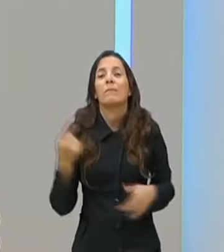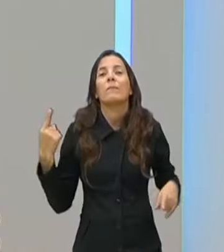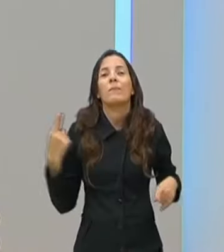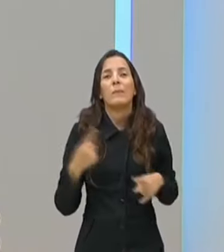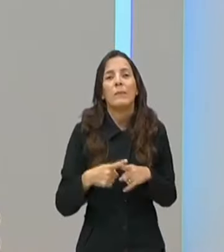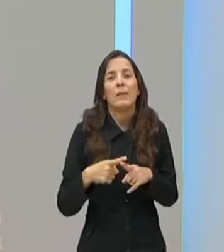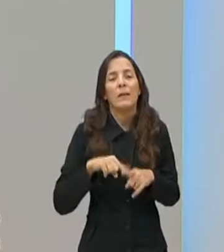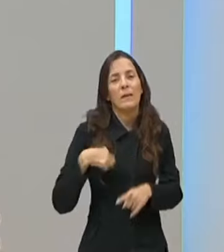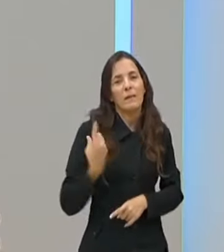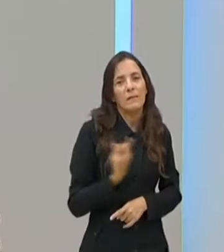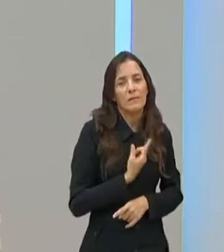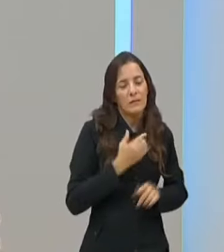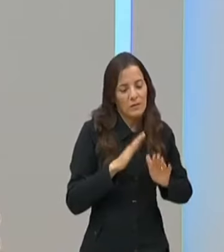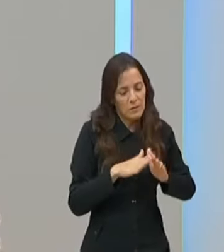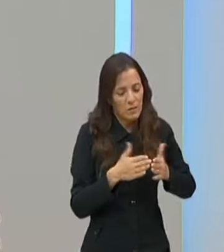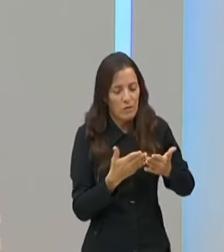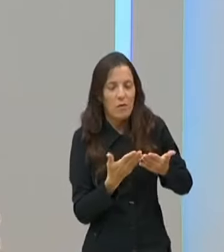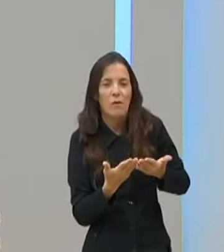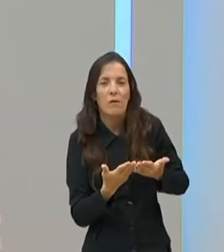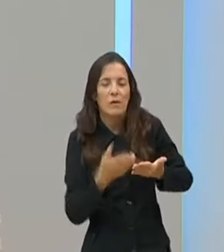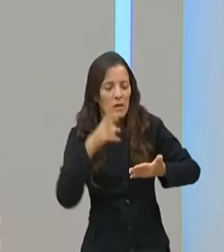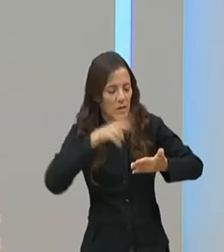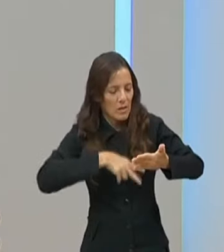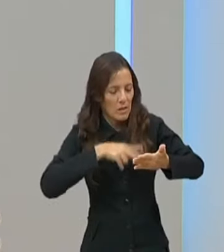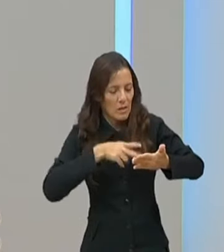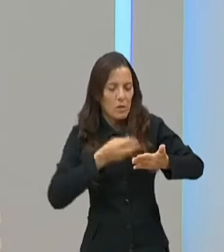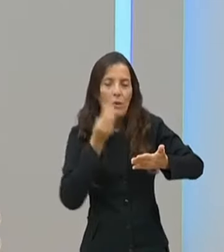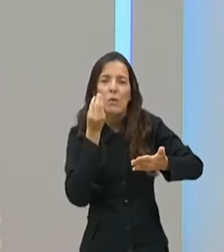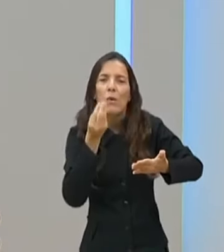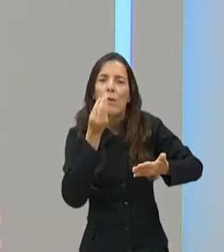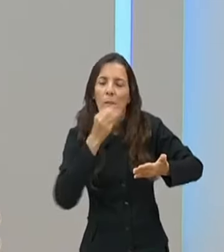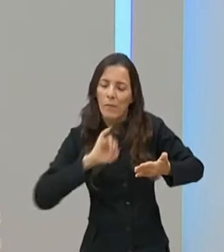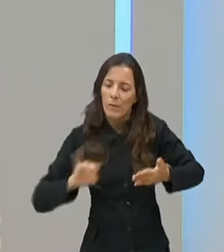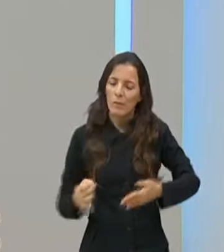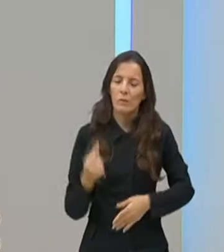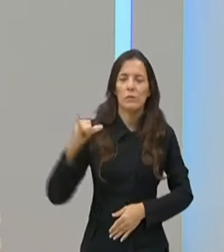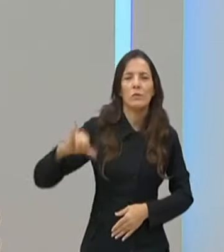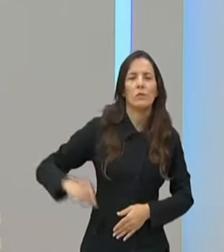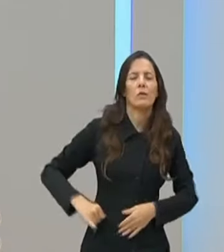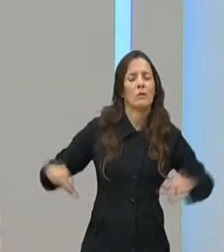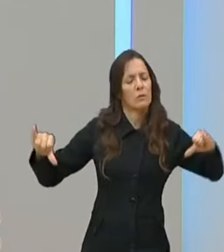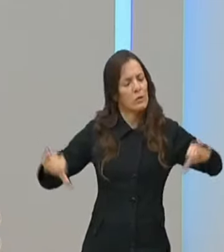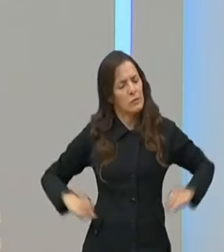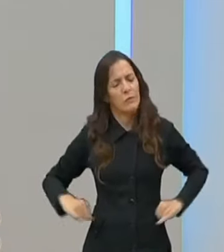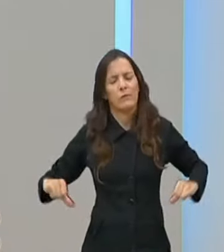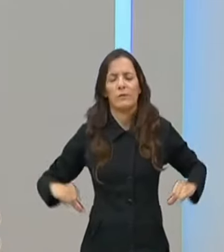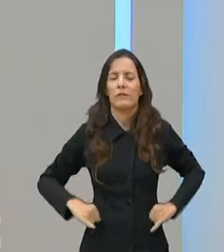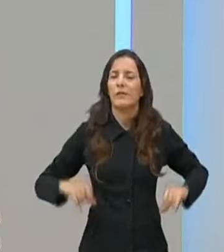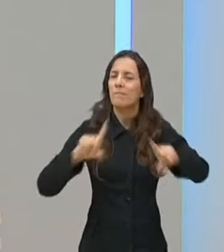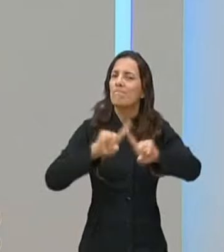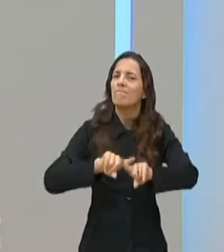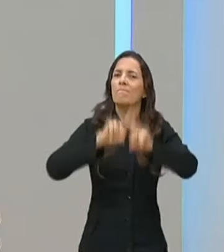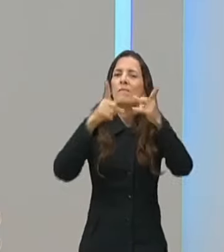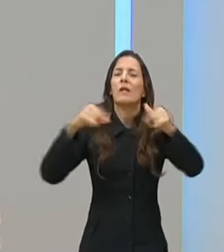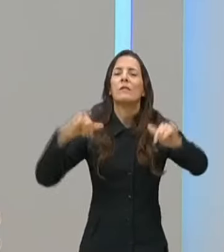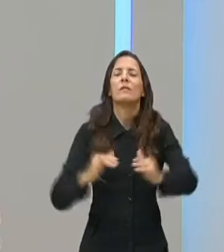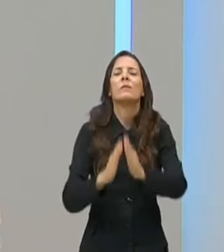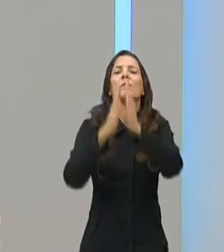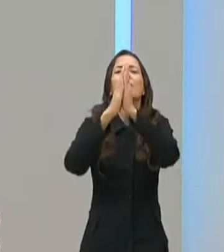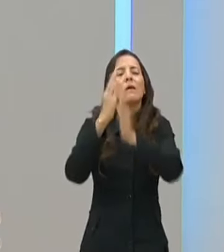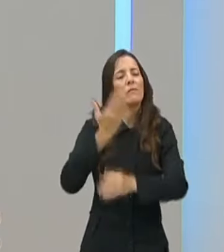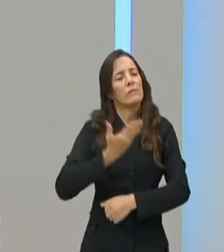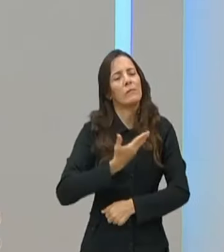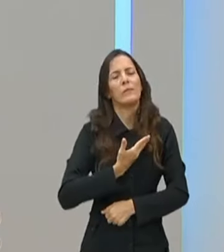Senhor virou o cativeiro de Jó e deu a Jó tudo em dobro. Que